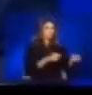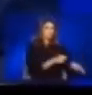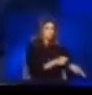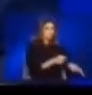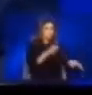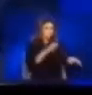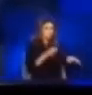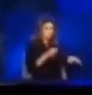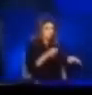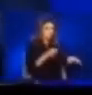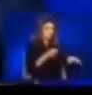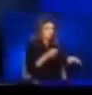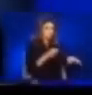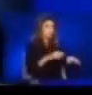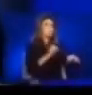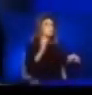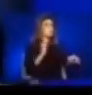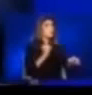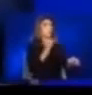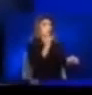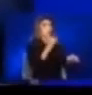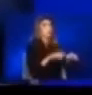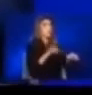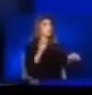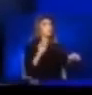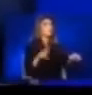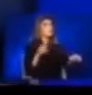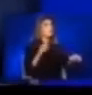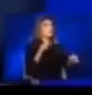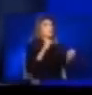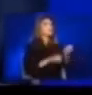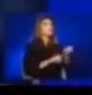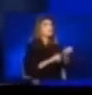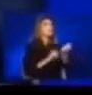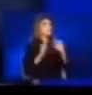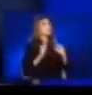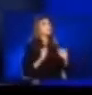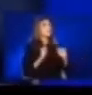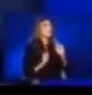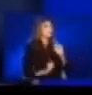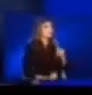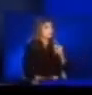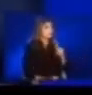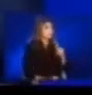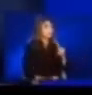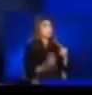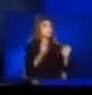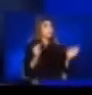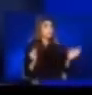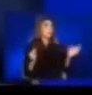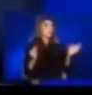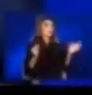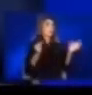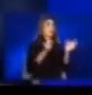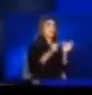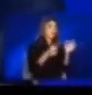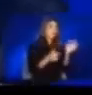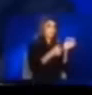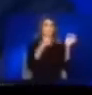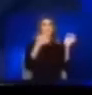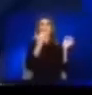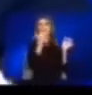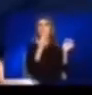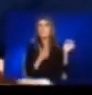paciente, essa agulha pode estar contaminada com alguma coisa. E aí, quando você vai fazer o reencap, você acaba se ferindo. Então,